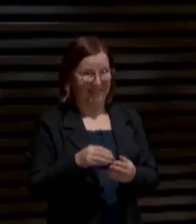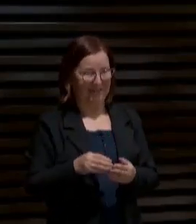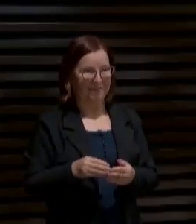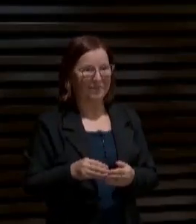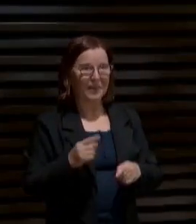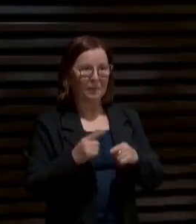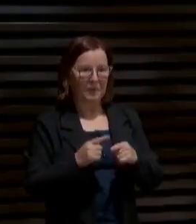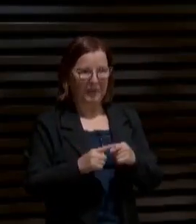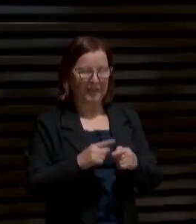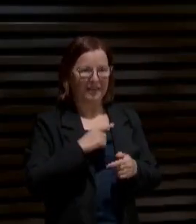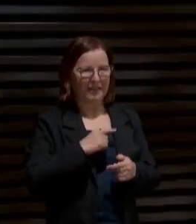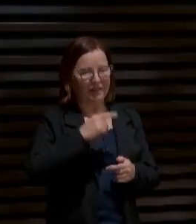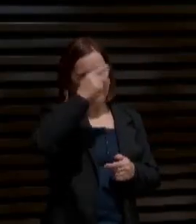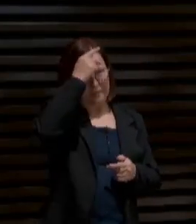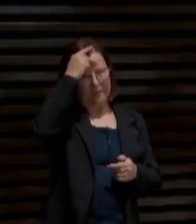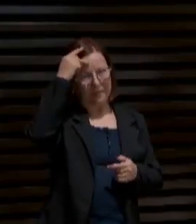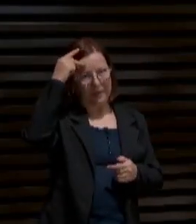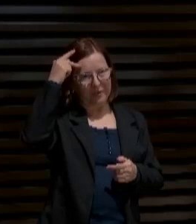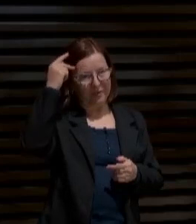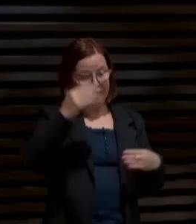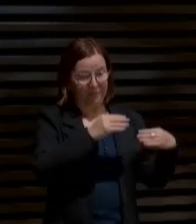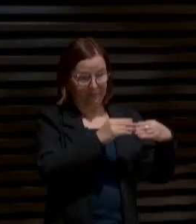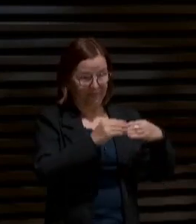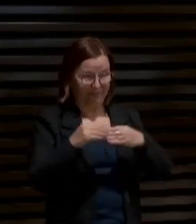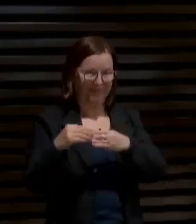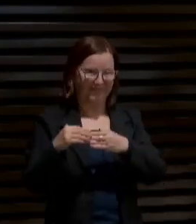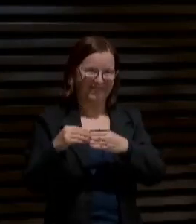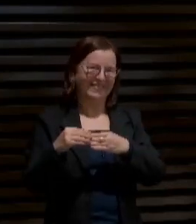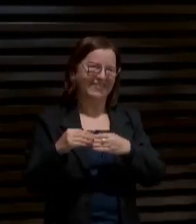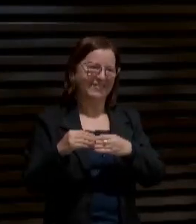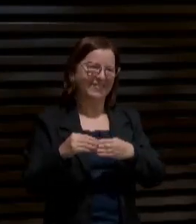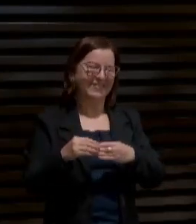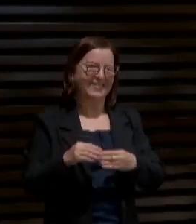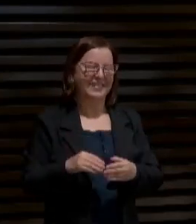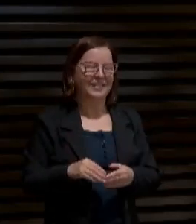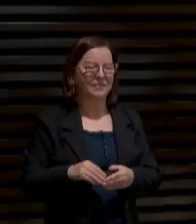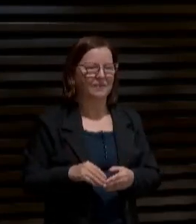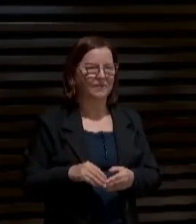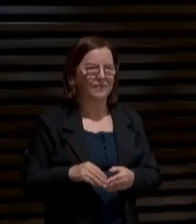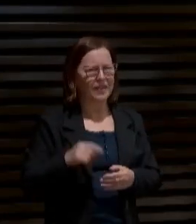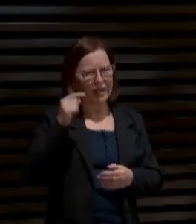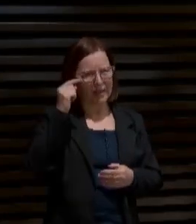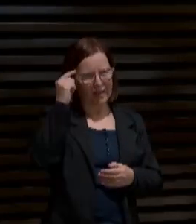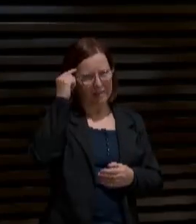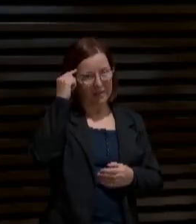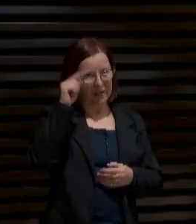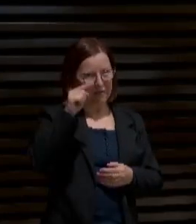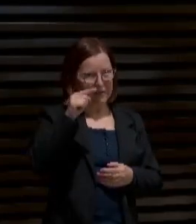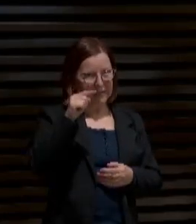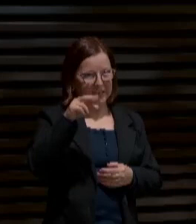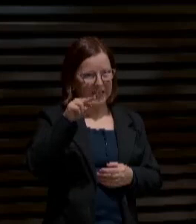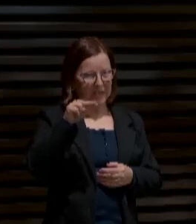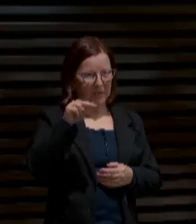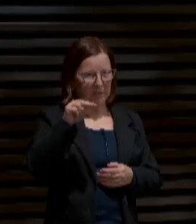É porque tem alguém por trás que vai conduzir isso bom então pensa bem você um montinho de areia você é um monte de